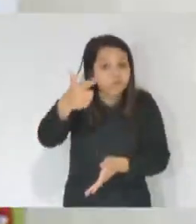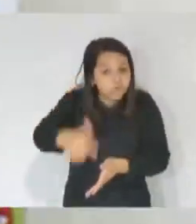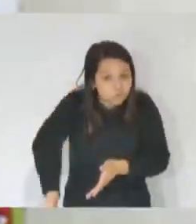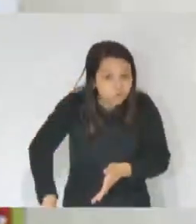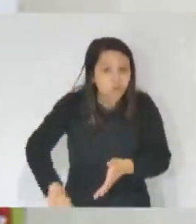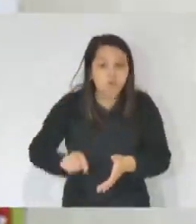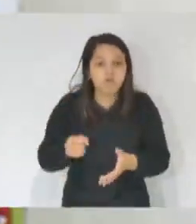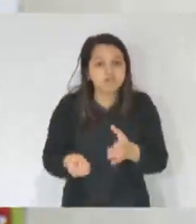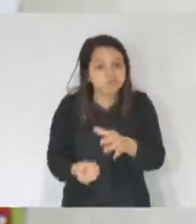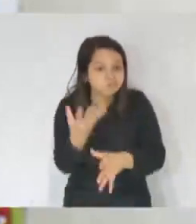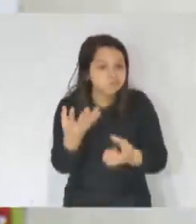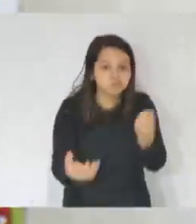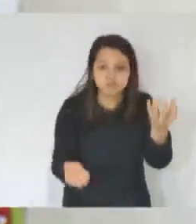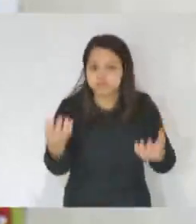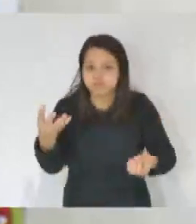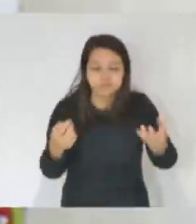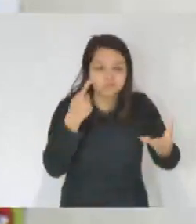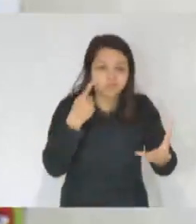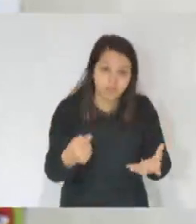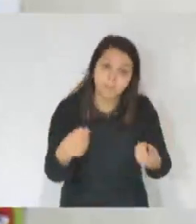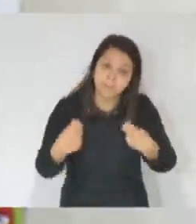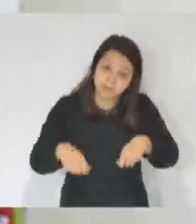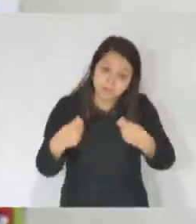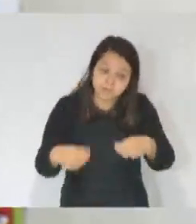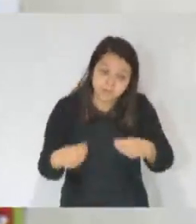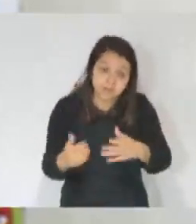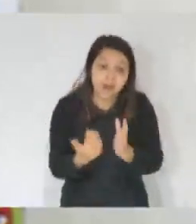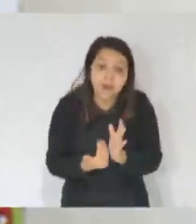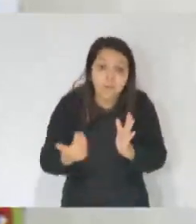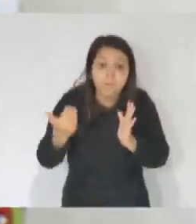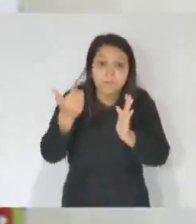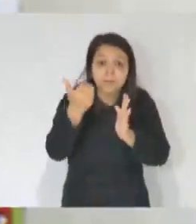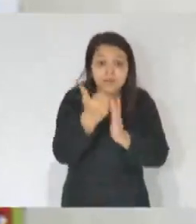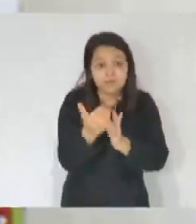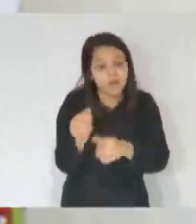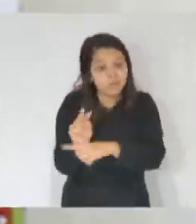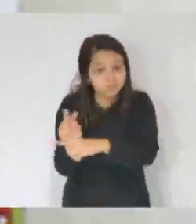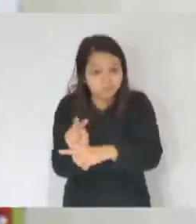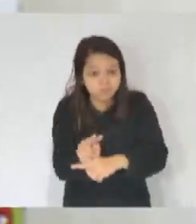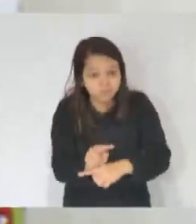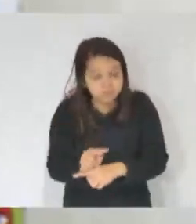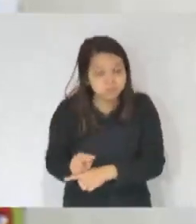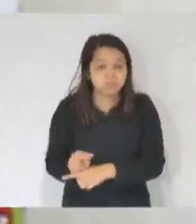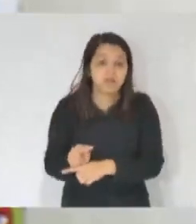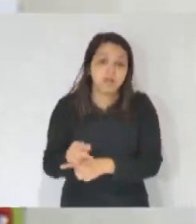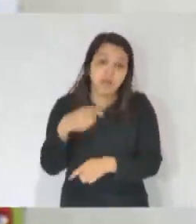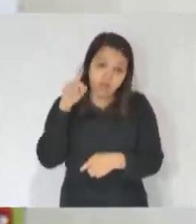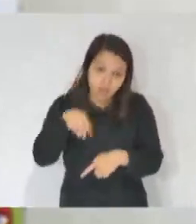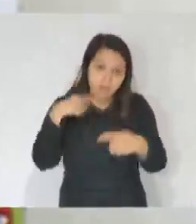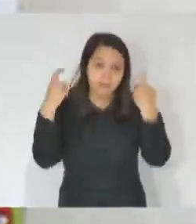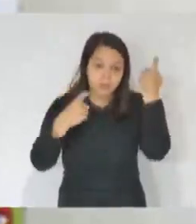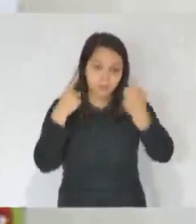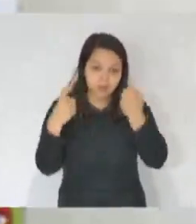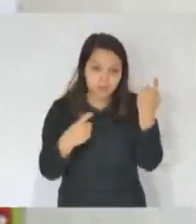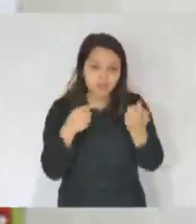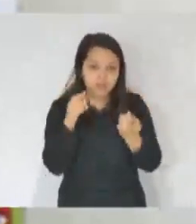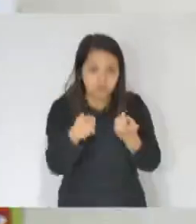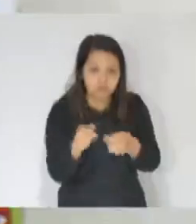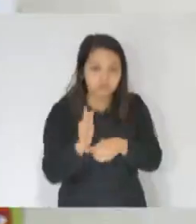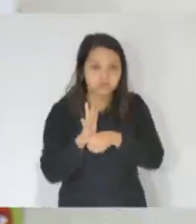a pressão nesta área. Enfim, é algo muito preocupante, e a senhora, que é nossa companheira aí na